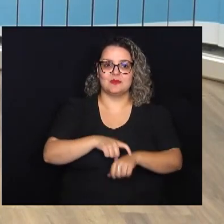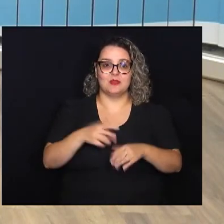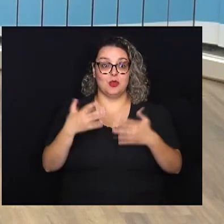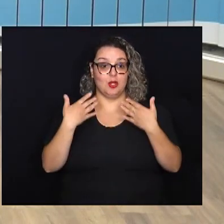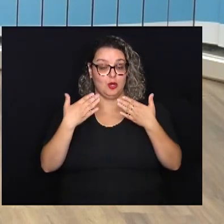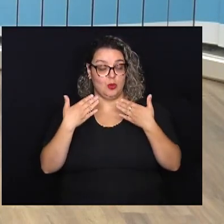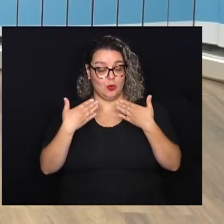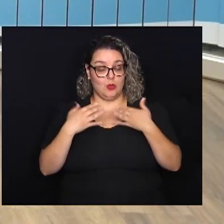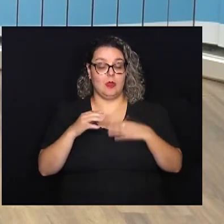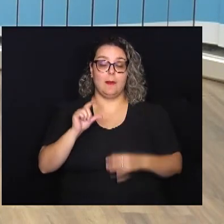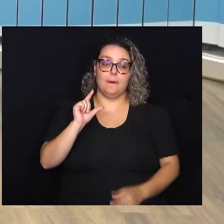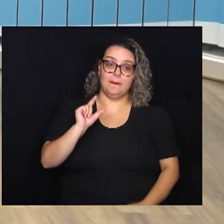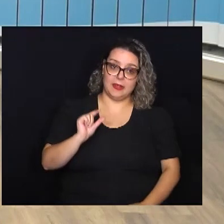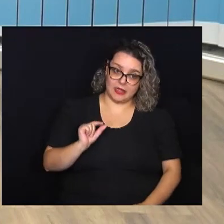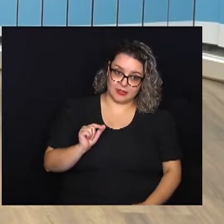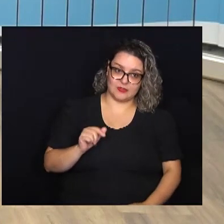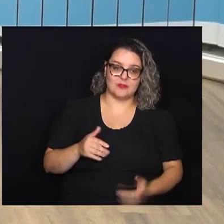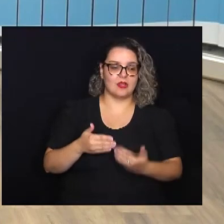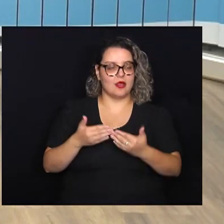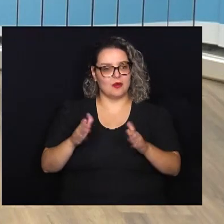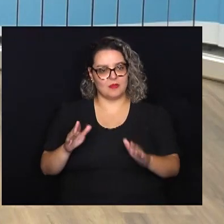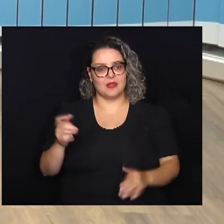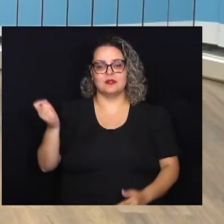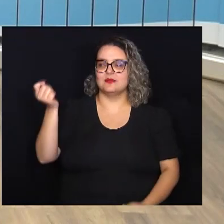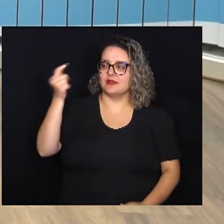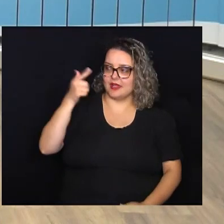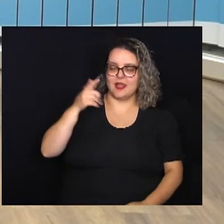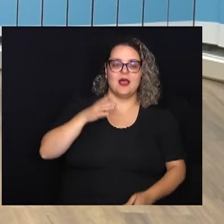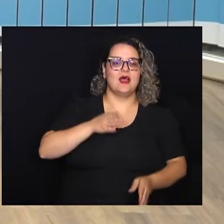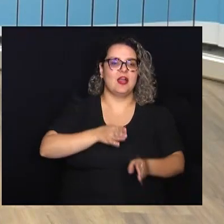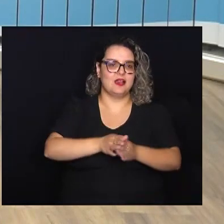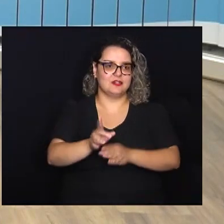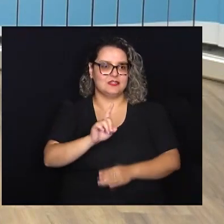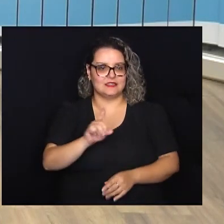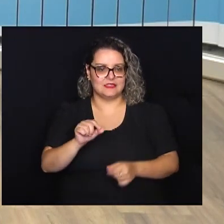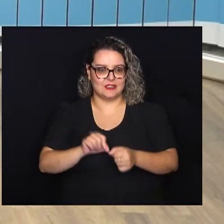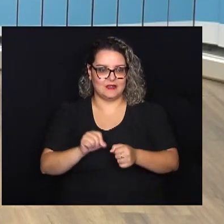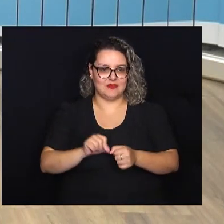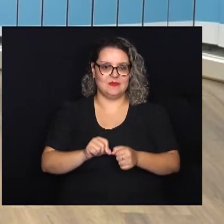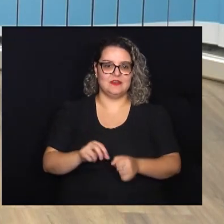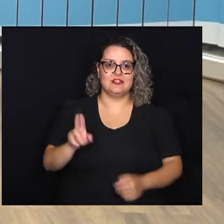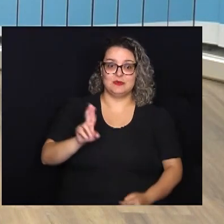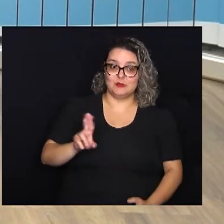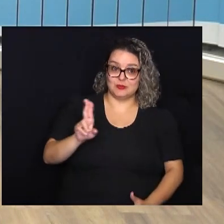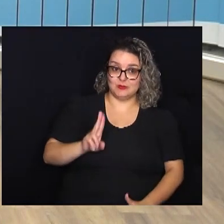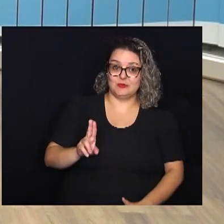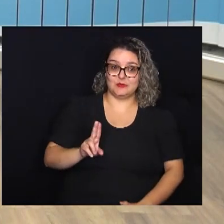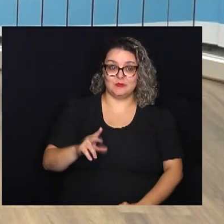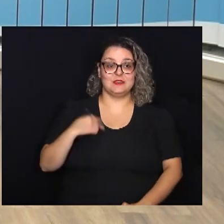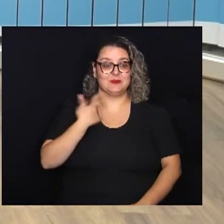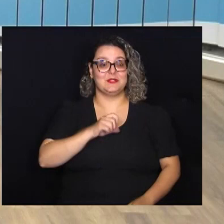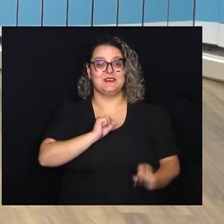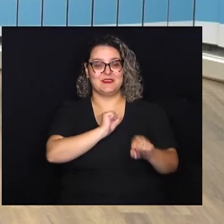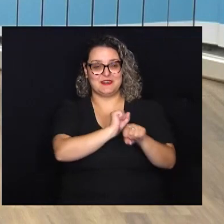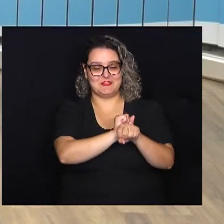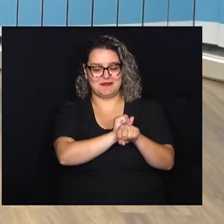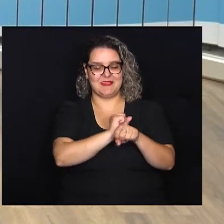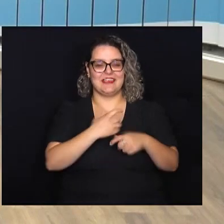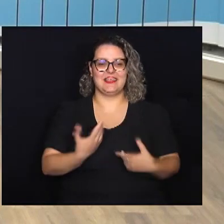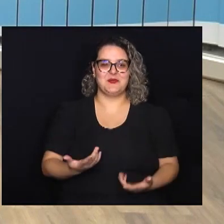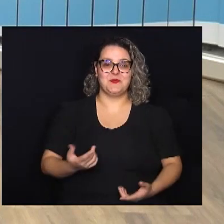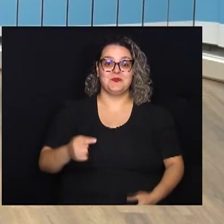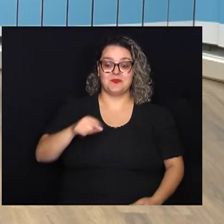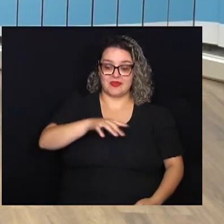em que o parque aberto devido ao sol é recomendado que não se faça essa utilização Mas vamos aguardar então que esse